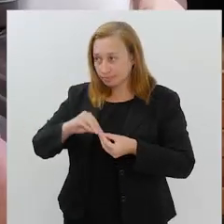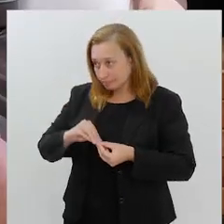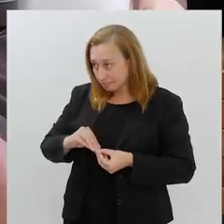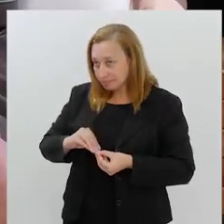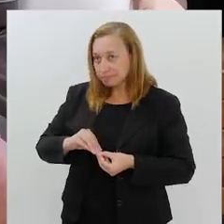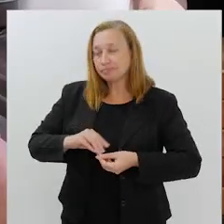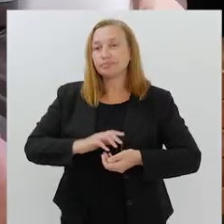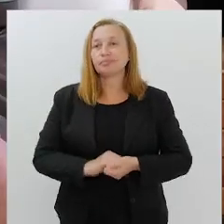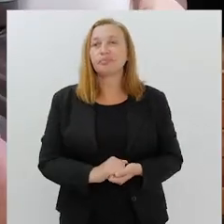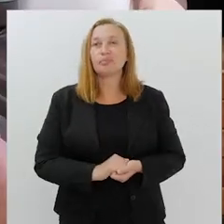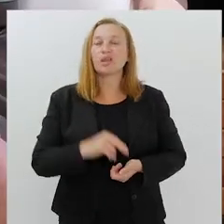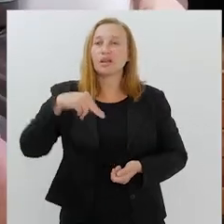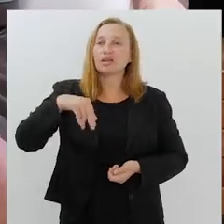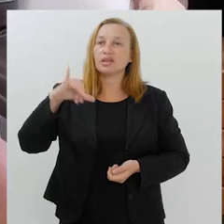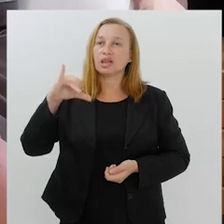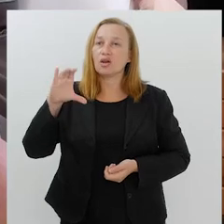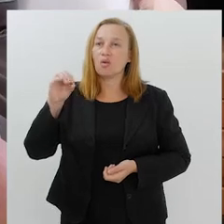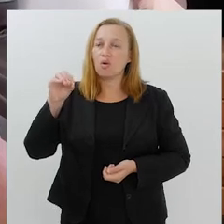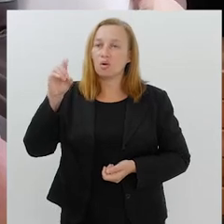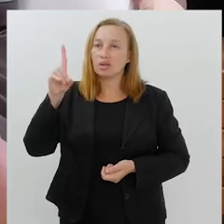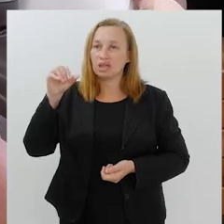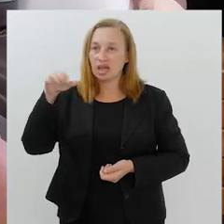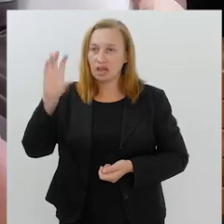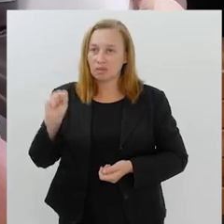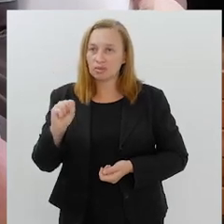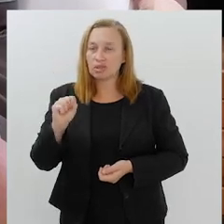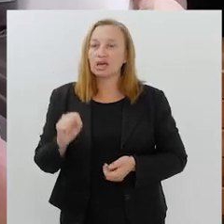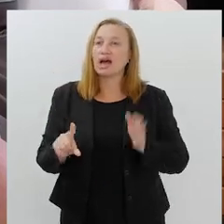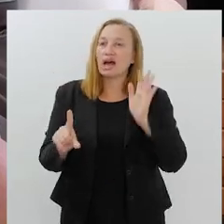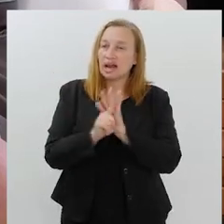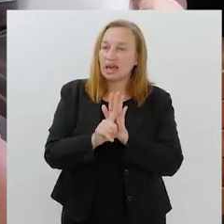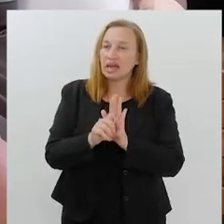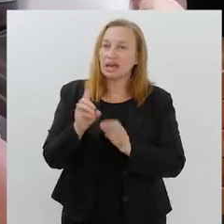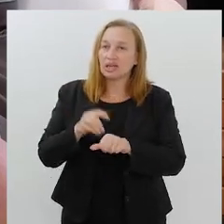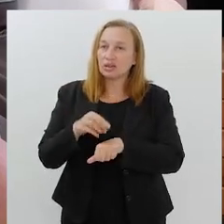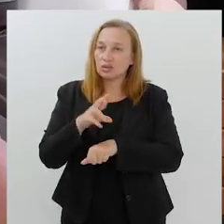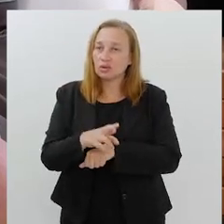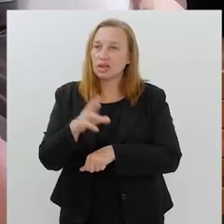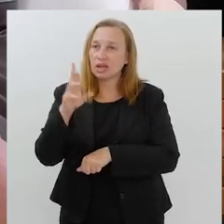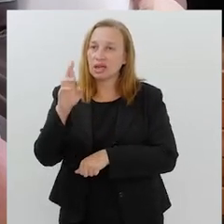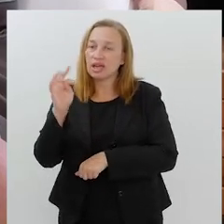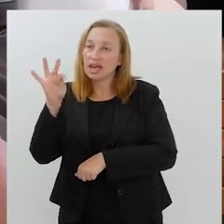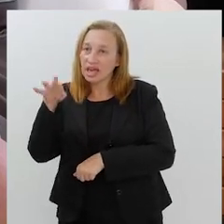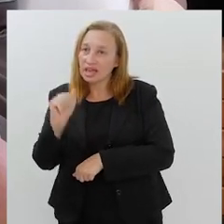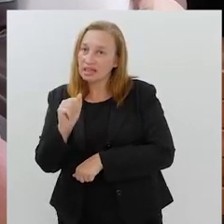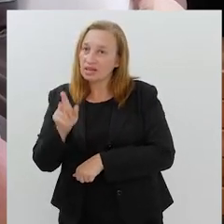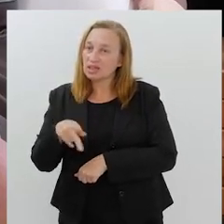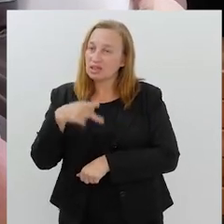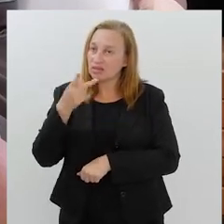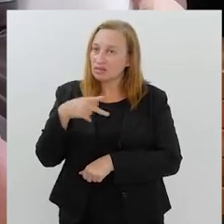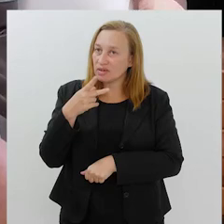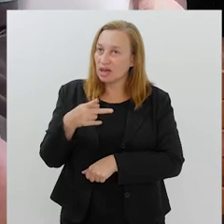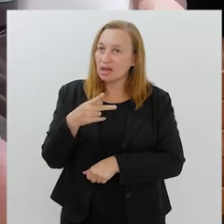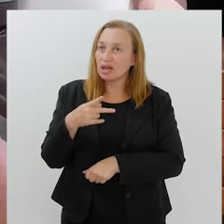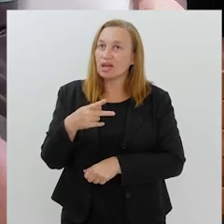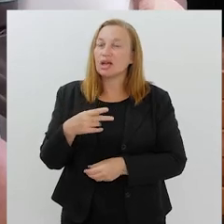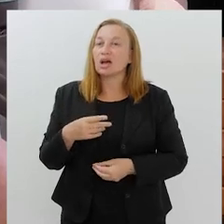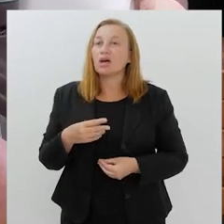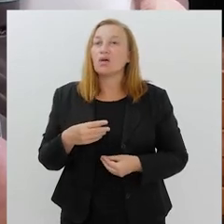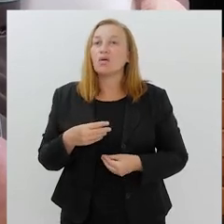encerrar o A Lei e os exemplos que a d Rita traz